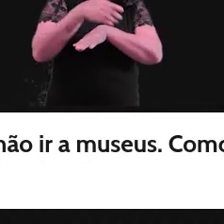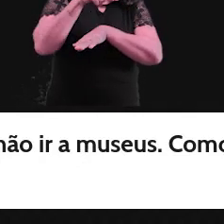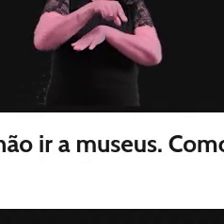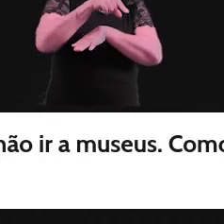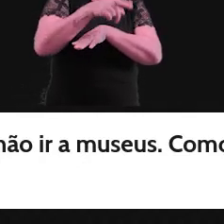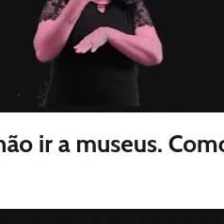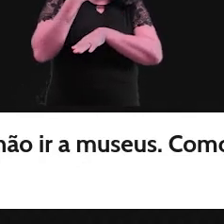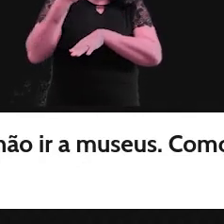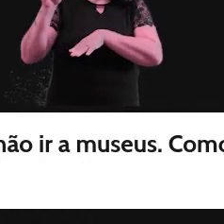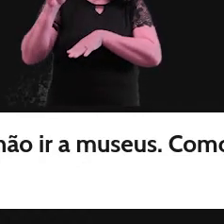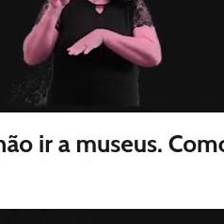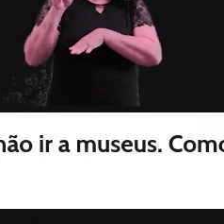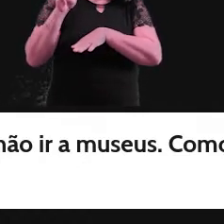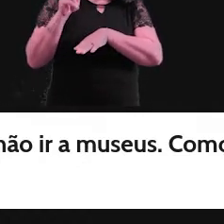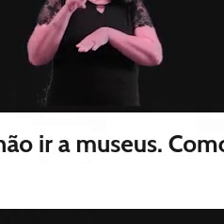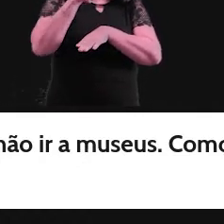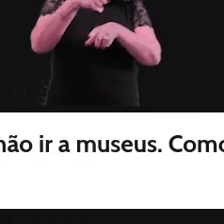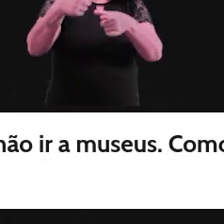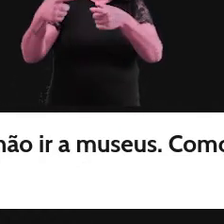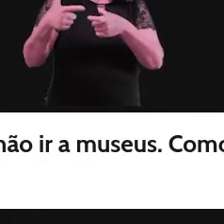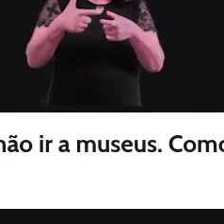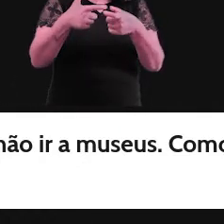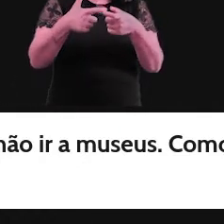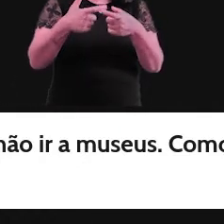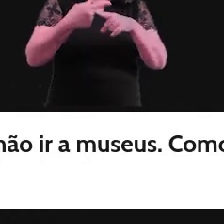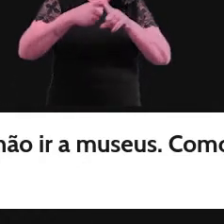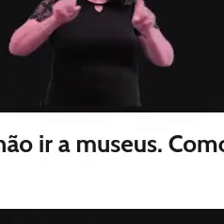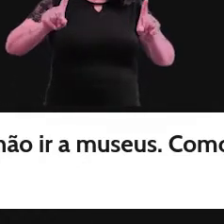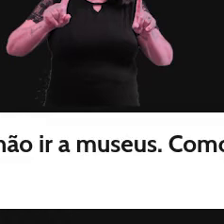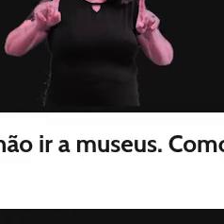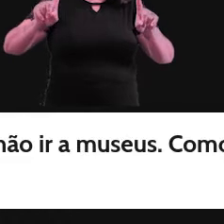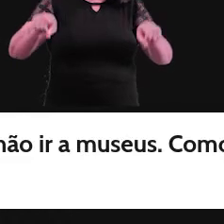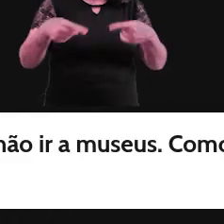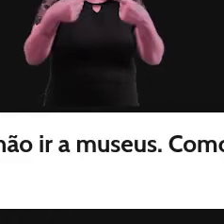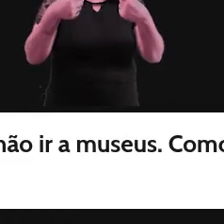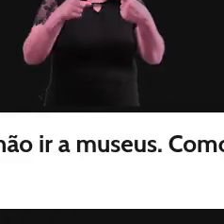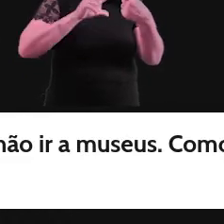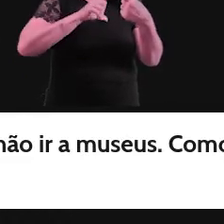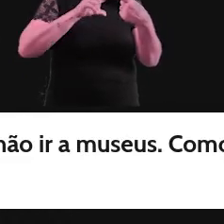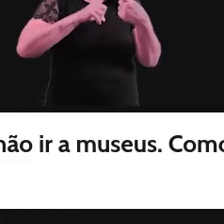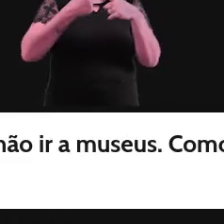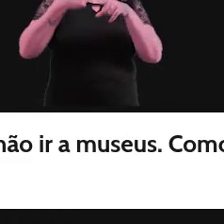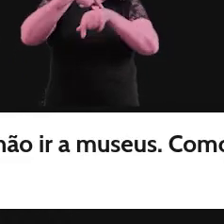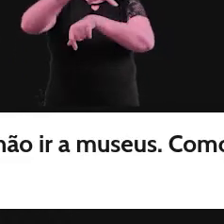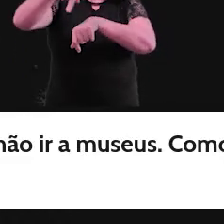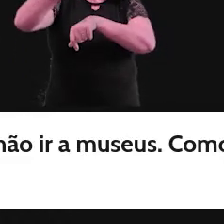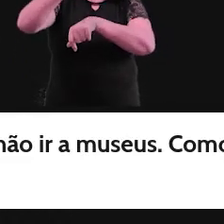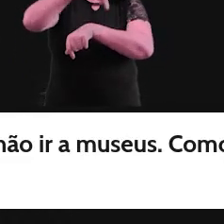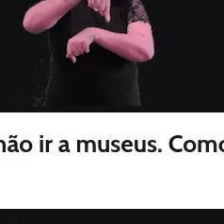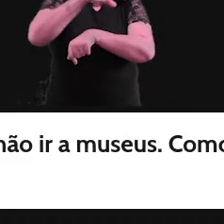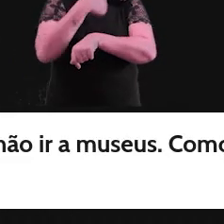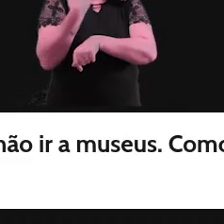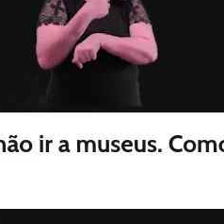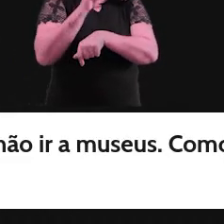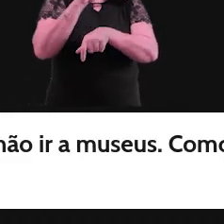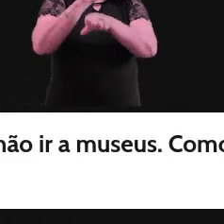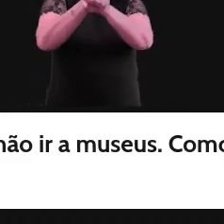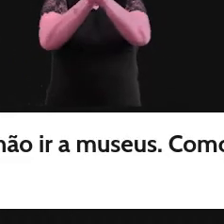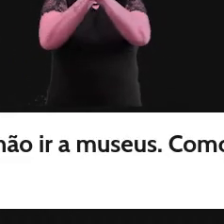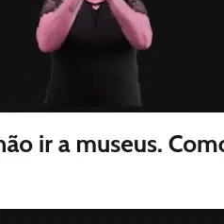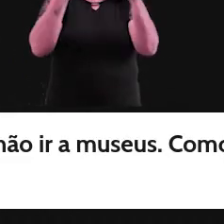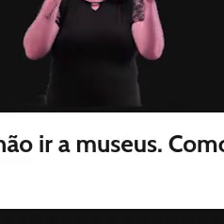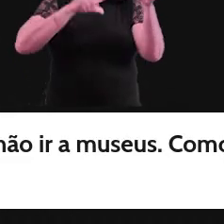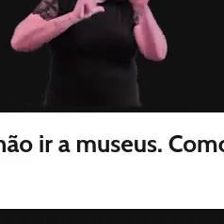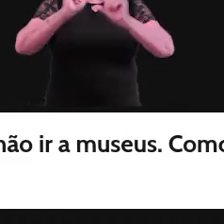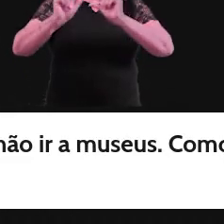esse acesso de visitantes às suas instituições, mas é um grande desafio, porque o nosso país ele é um país imenso,